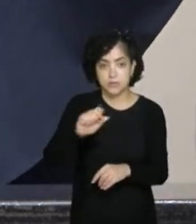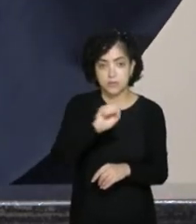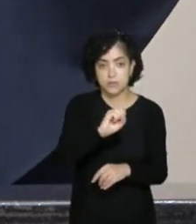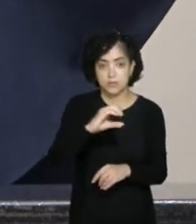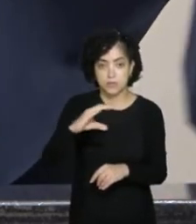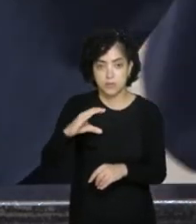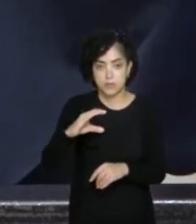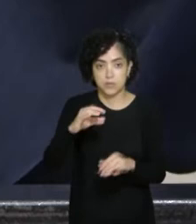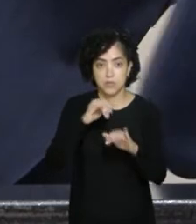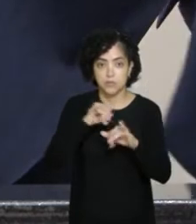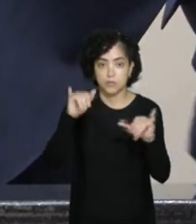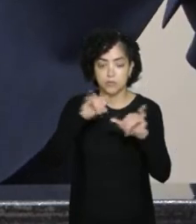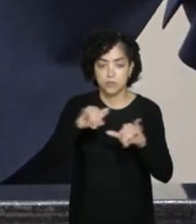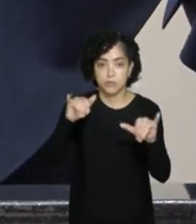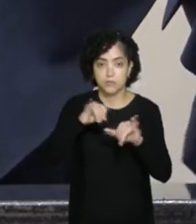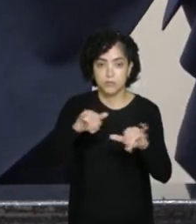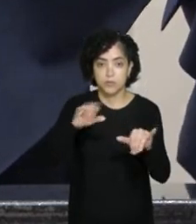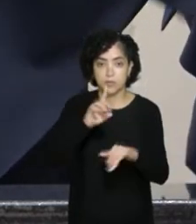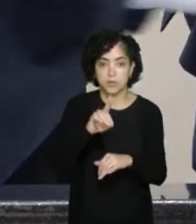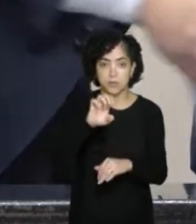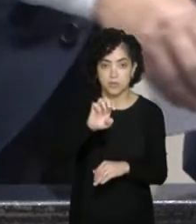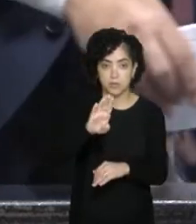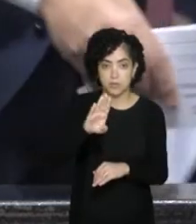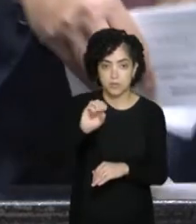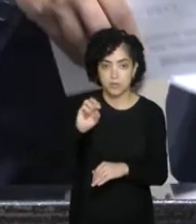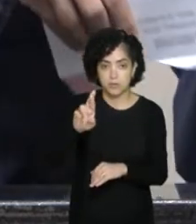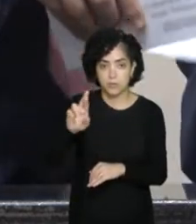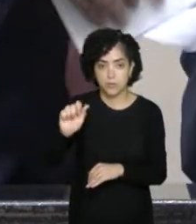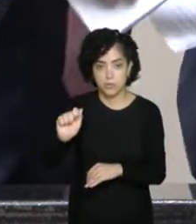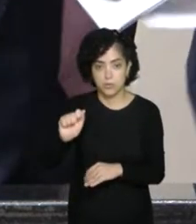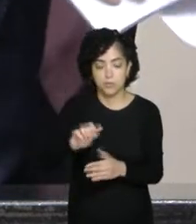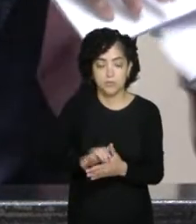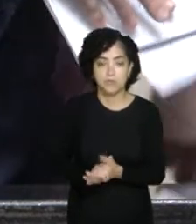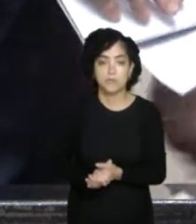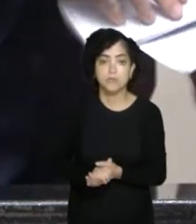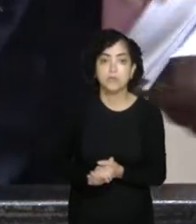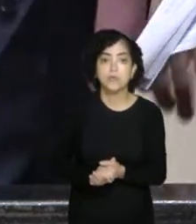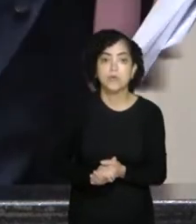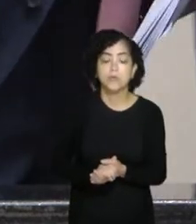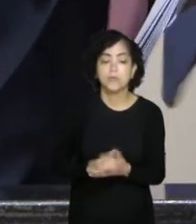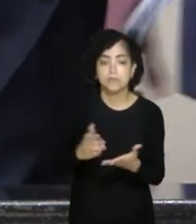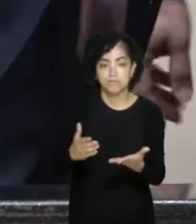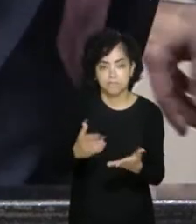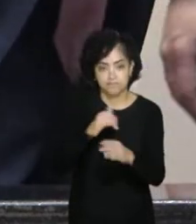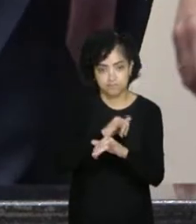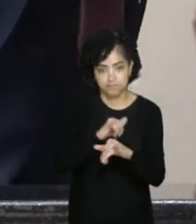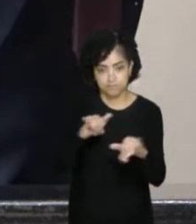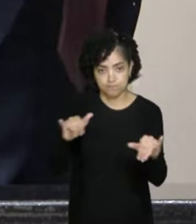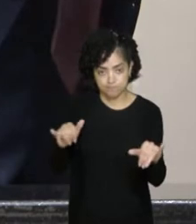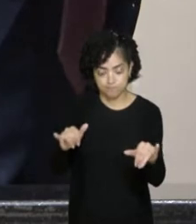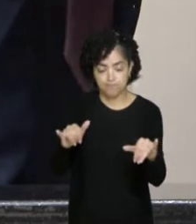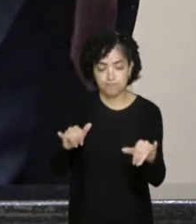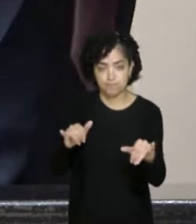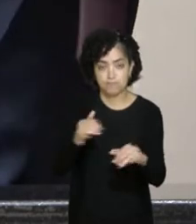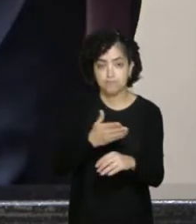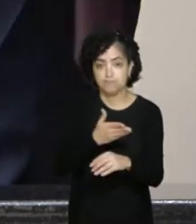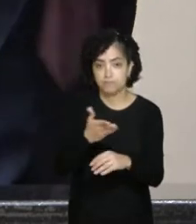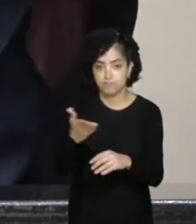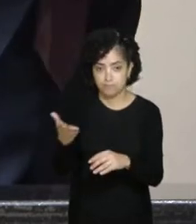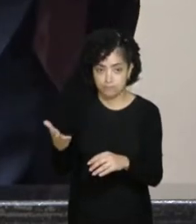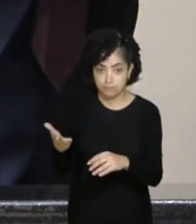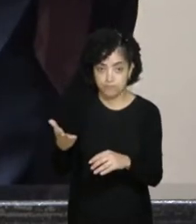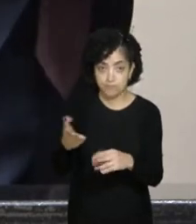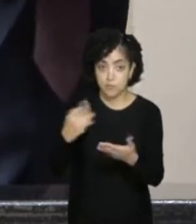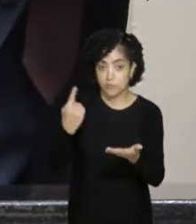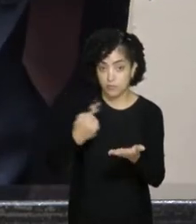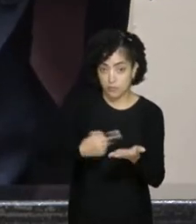Imprensa, Débora Almada. Ato contínuo, senhor presidente, deu conhecimento ao plenário de que a